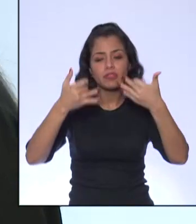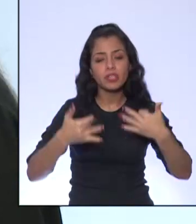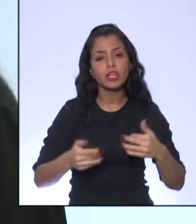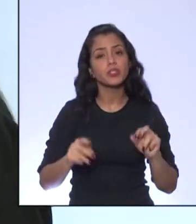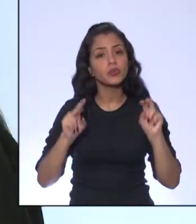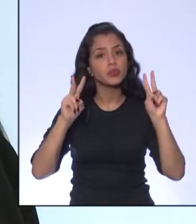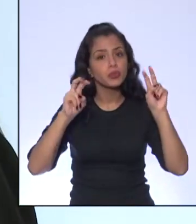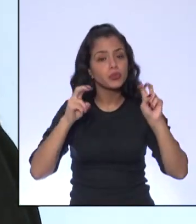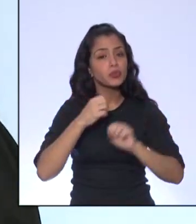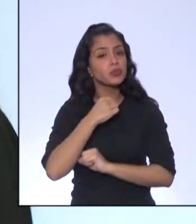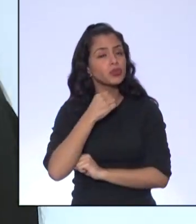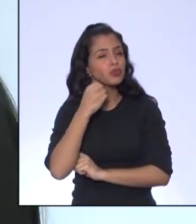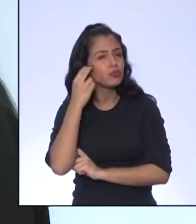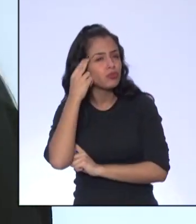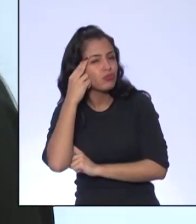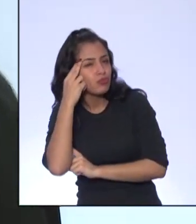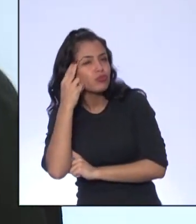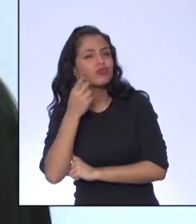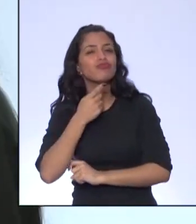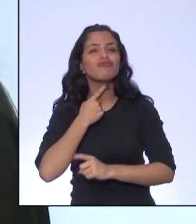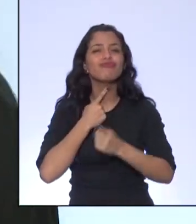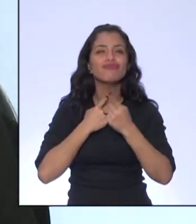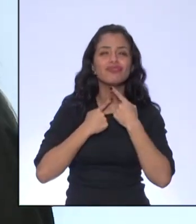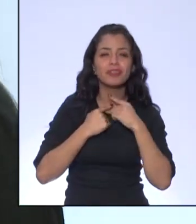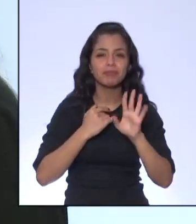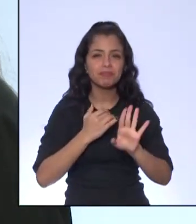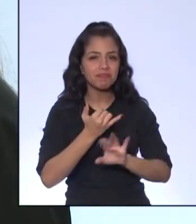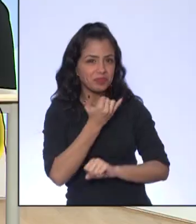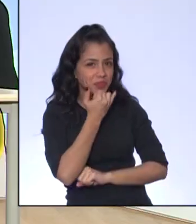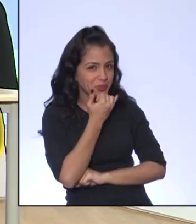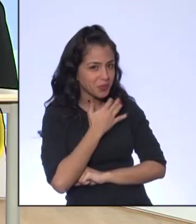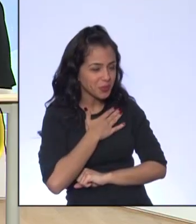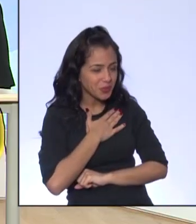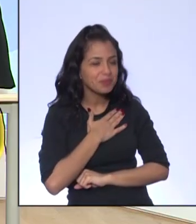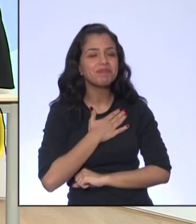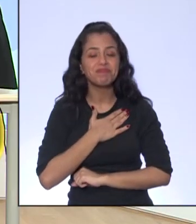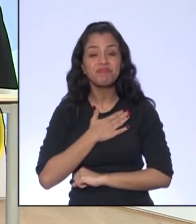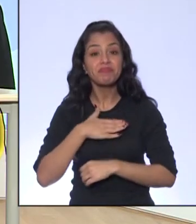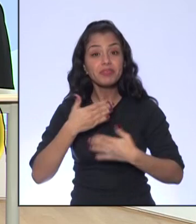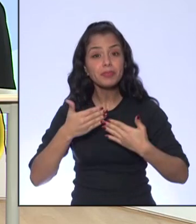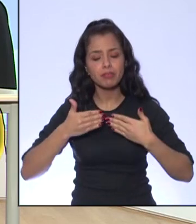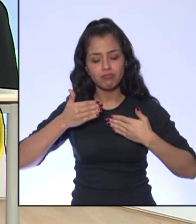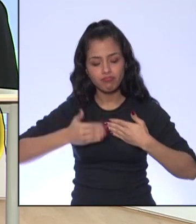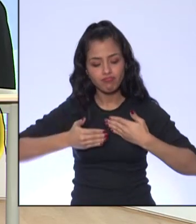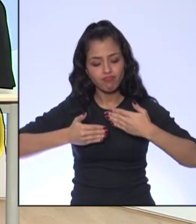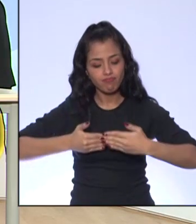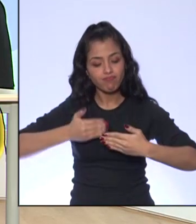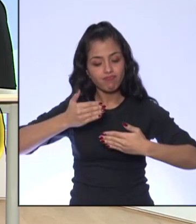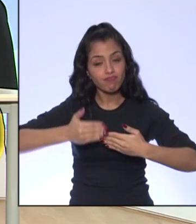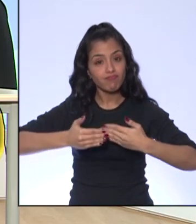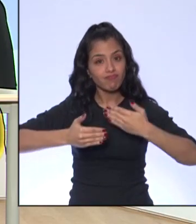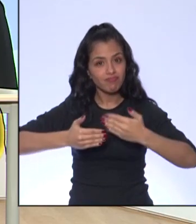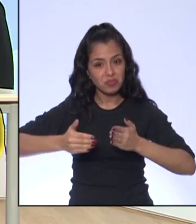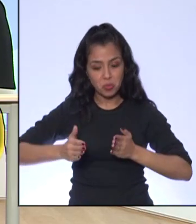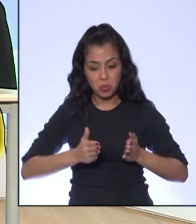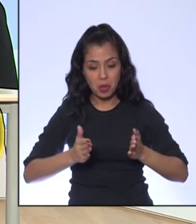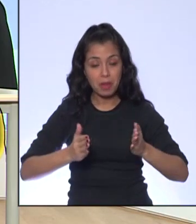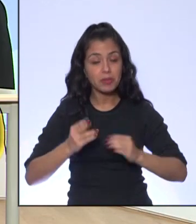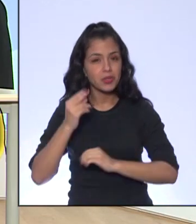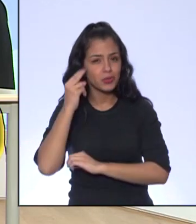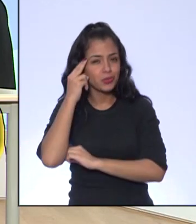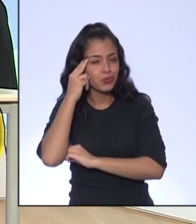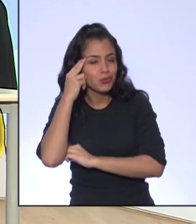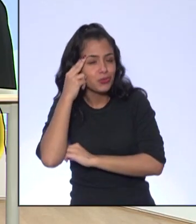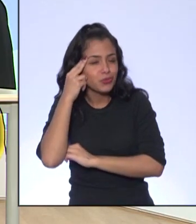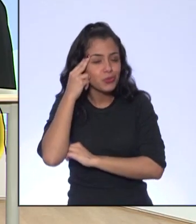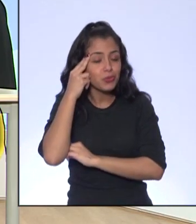vocês, das etapas, das etapas que vocês estão pensando para alcançar o sonho. E disso, se vocês